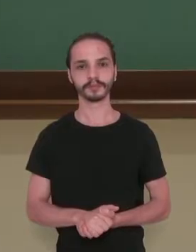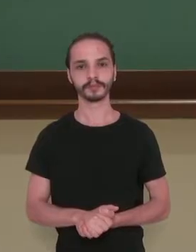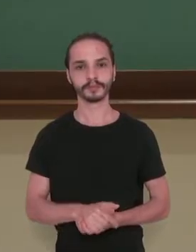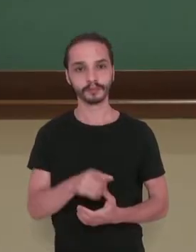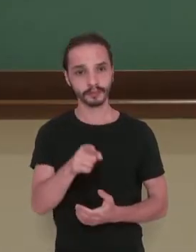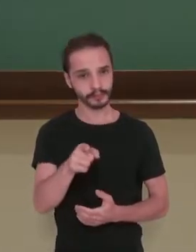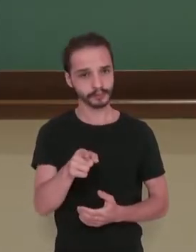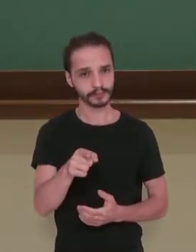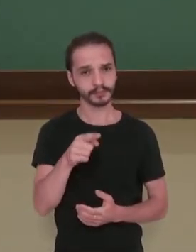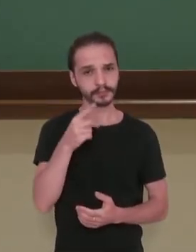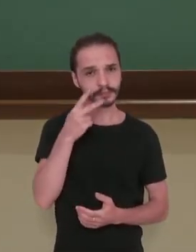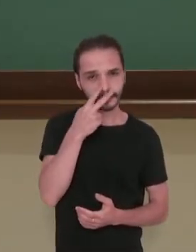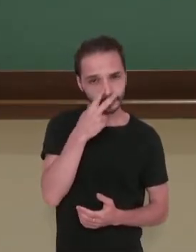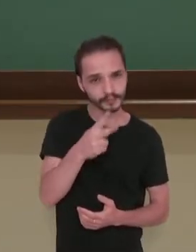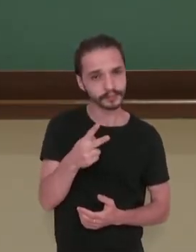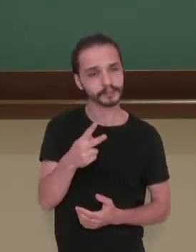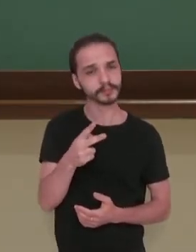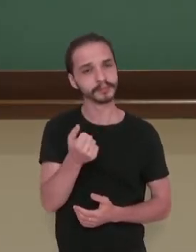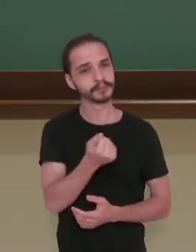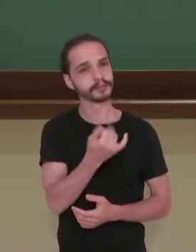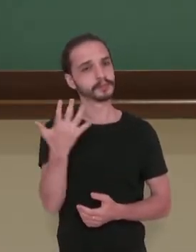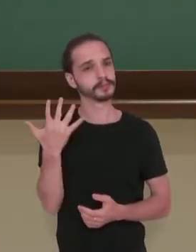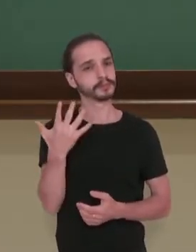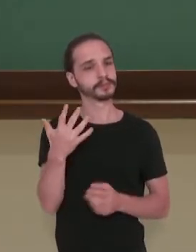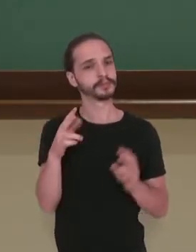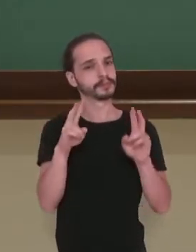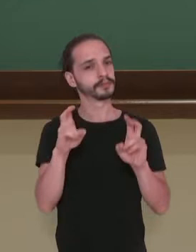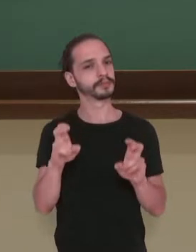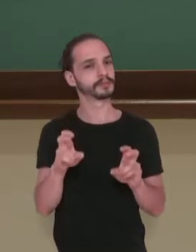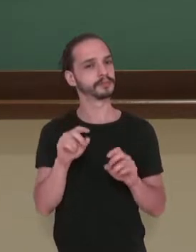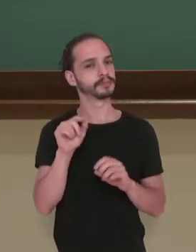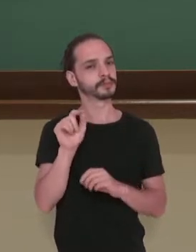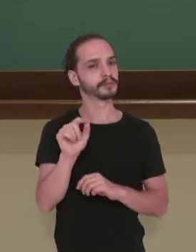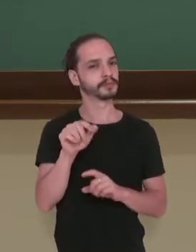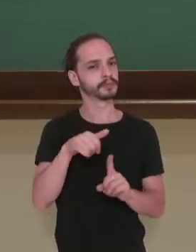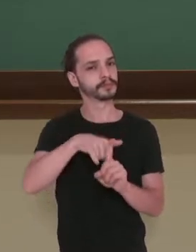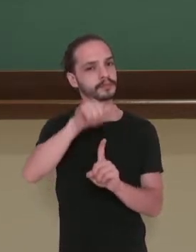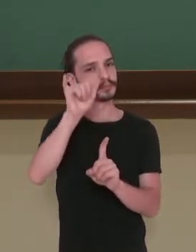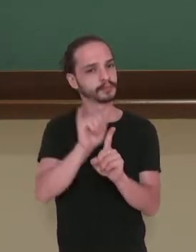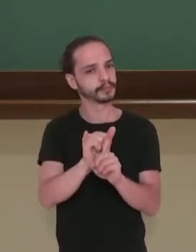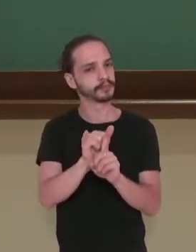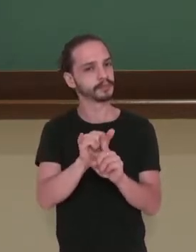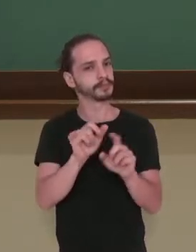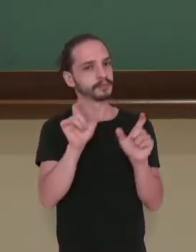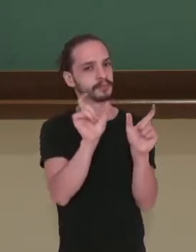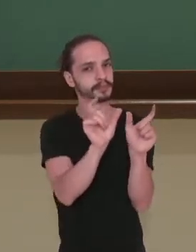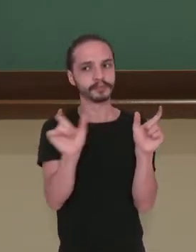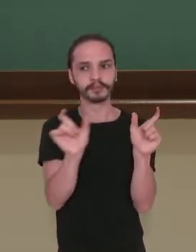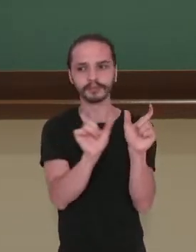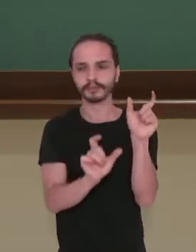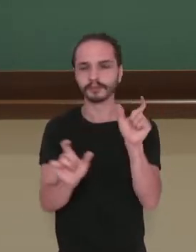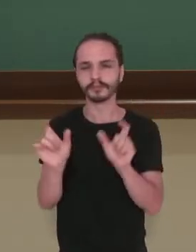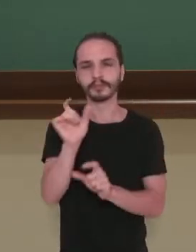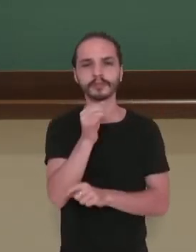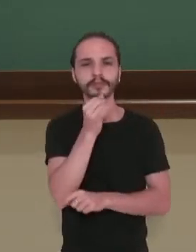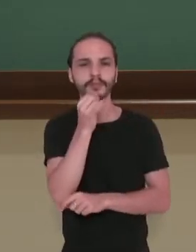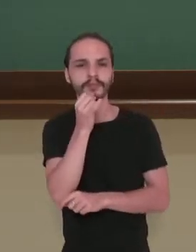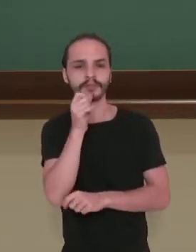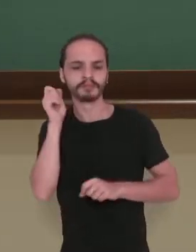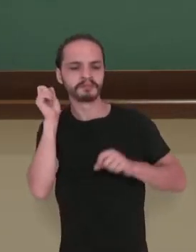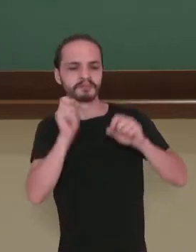Você deve ter visto, então, algumas questões sobre o bullying na tua chuva de palavras,